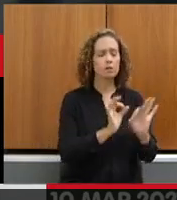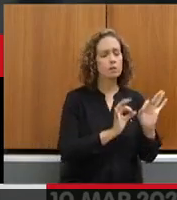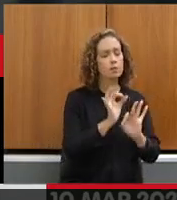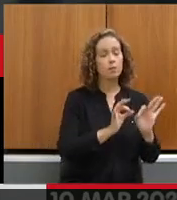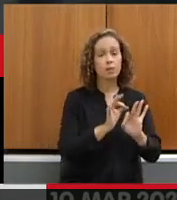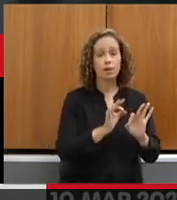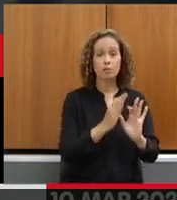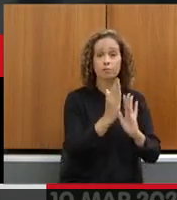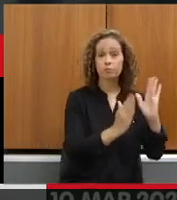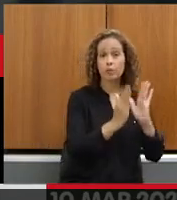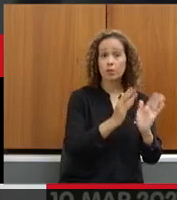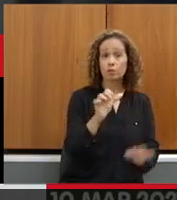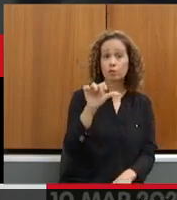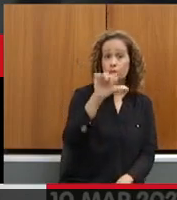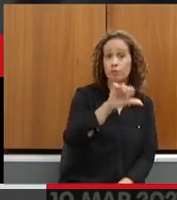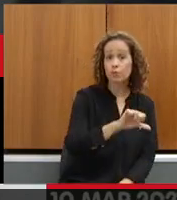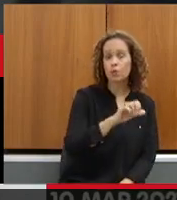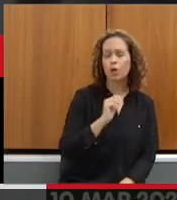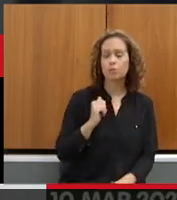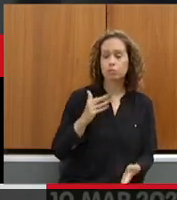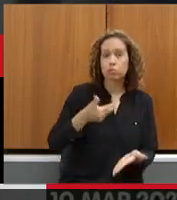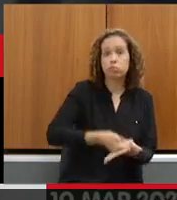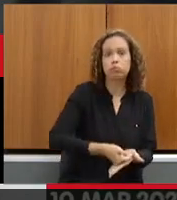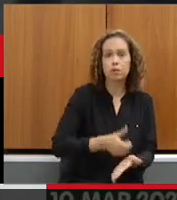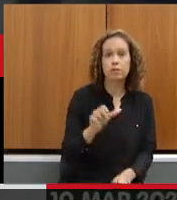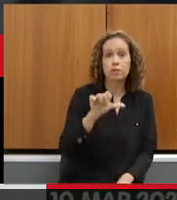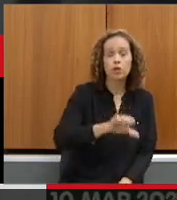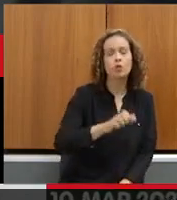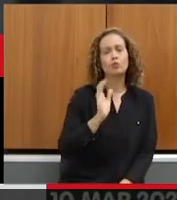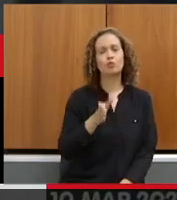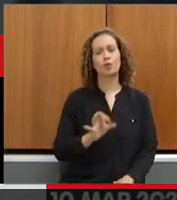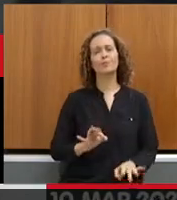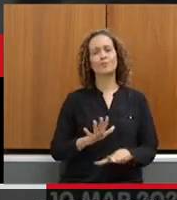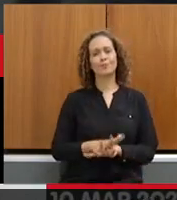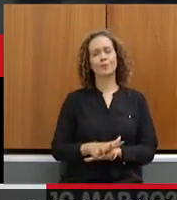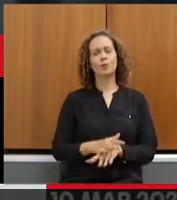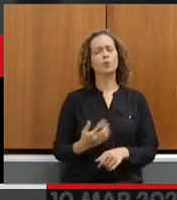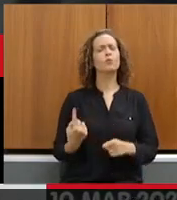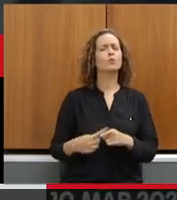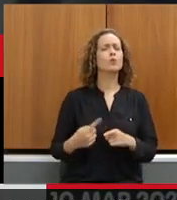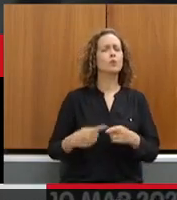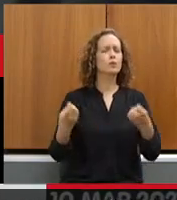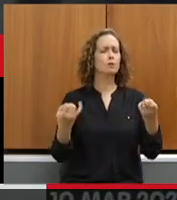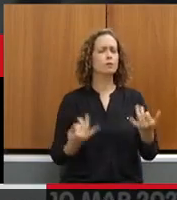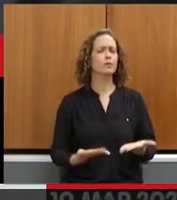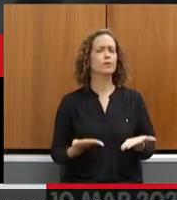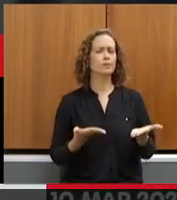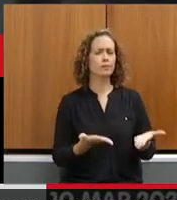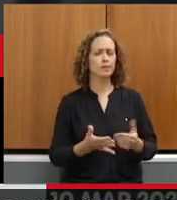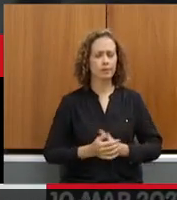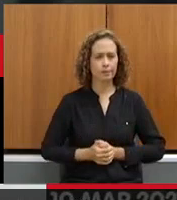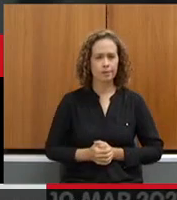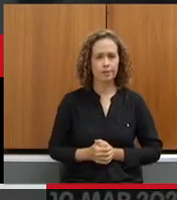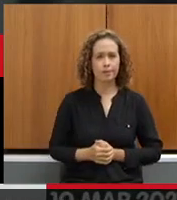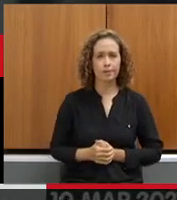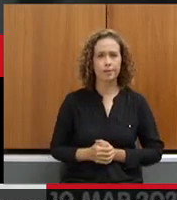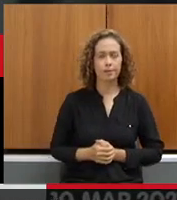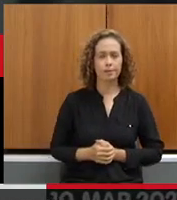dias piores é quando chega dias piores ele está preparado por que que eu falo isso porque